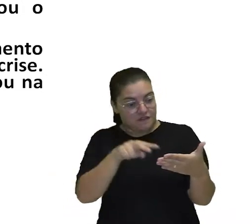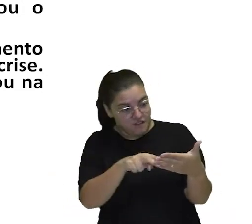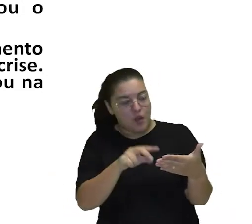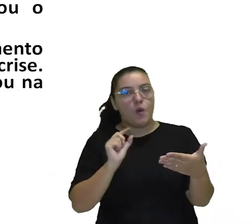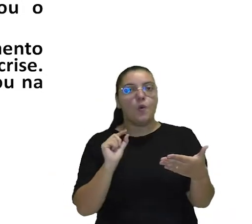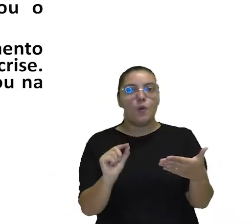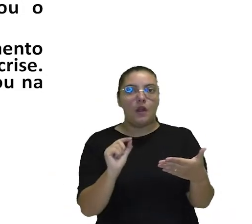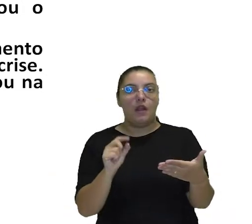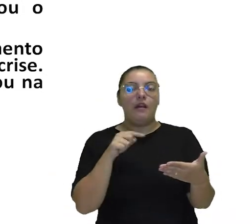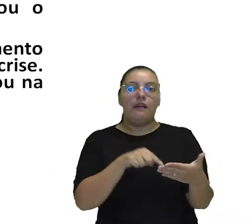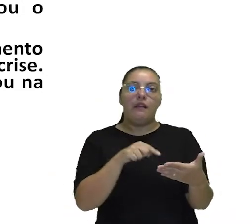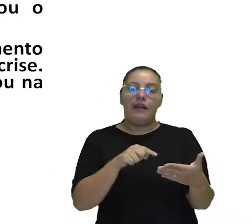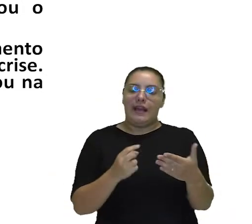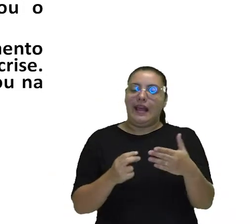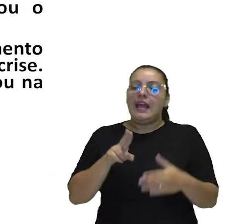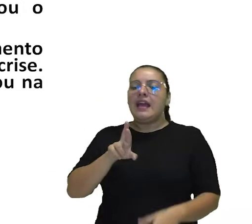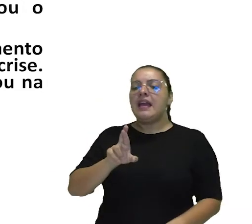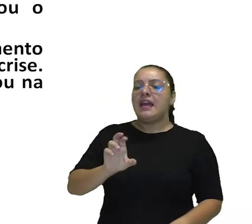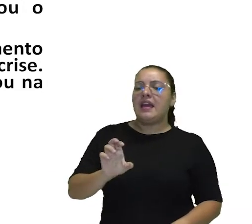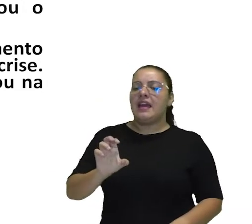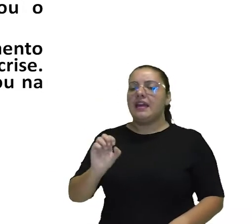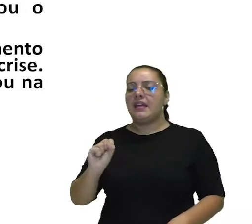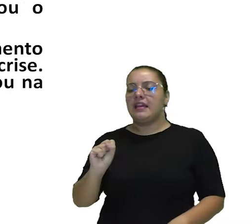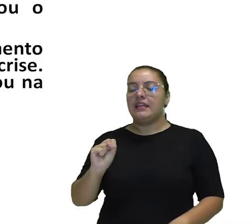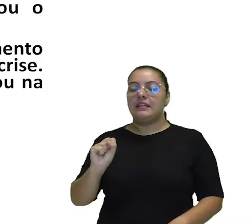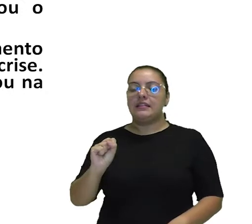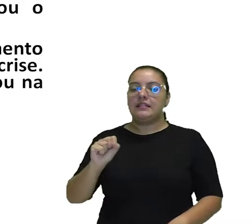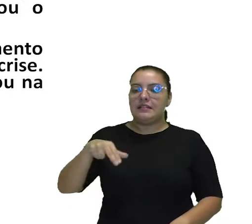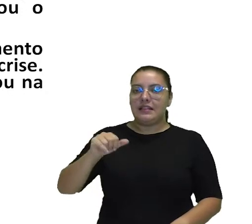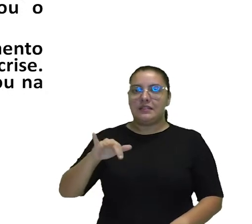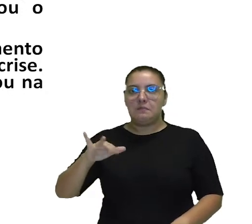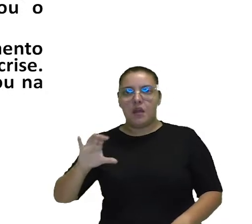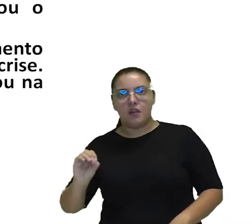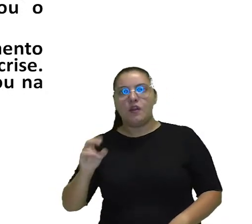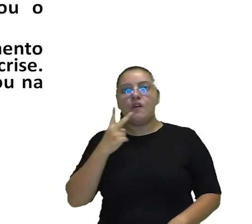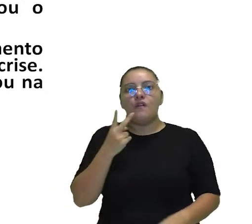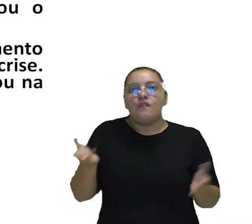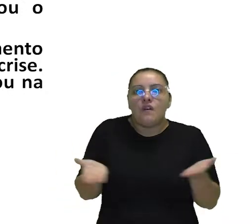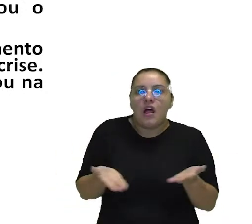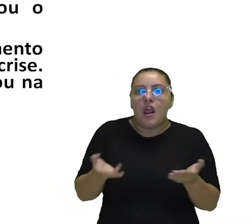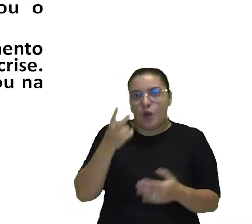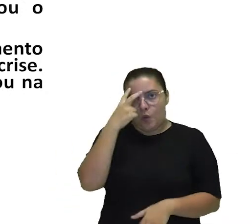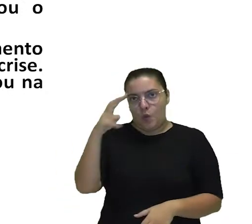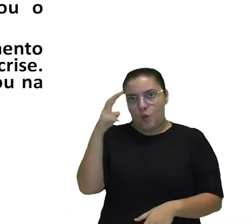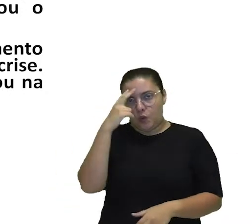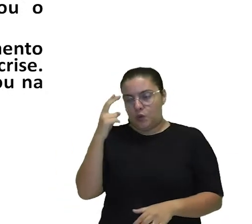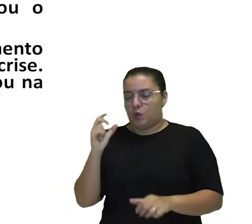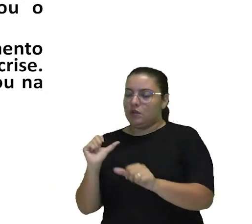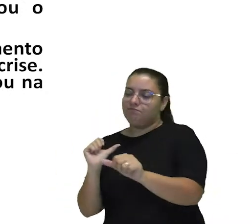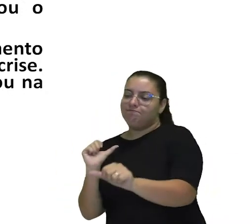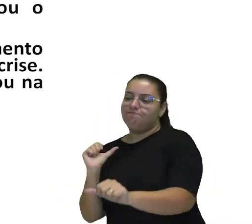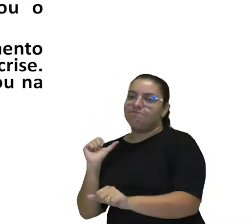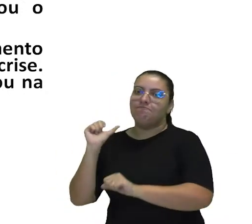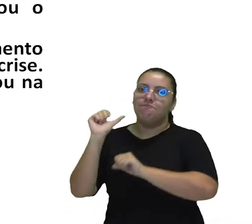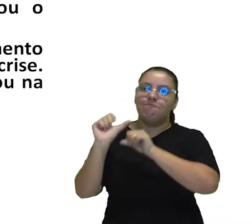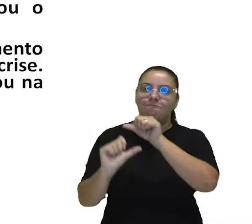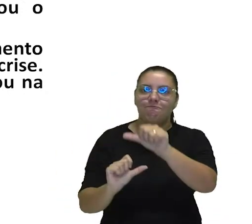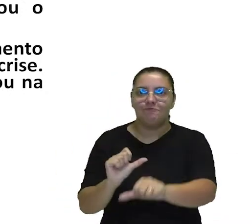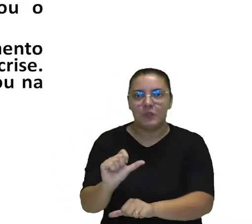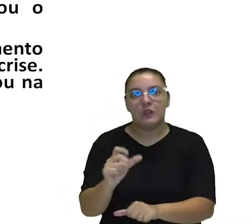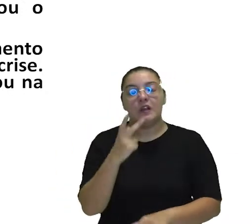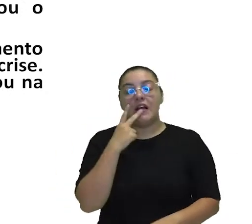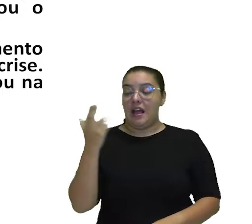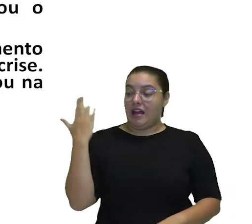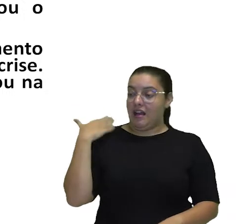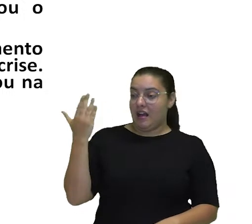esse renascimento que é um momento de dizer que agora a cultura pode ser refeita. Diziam que